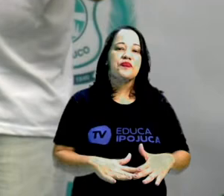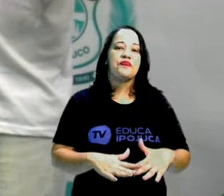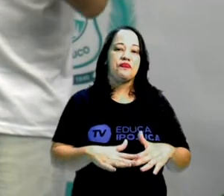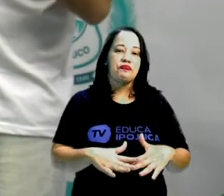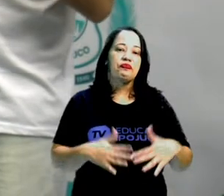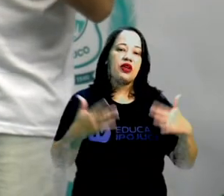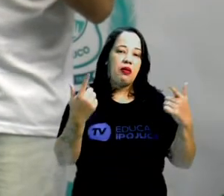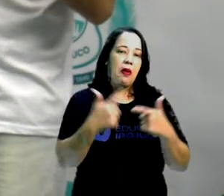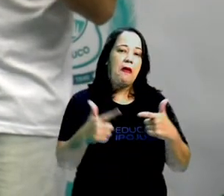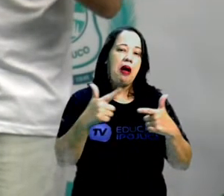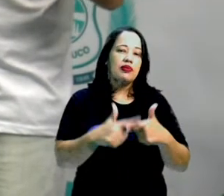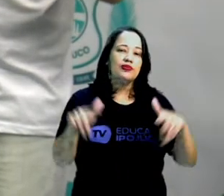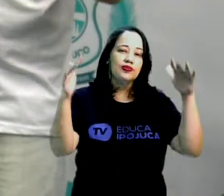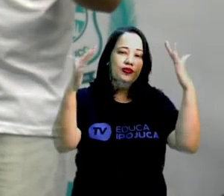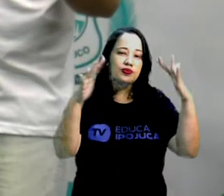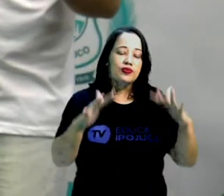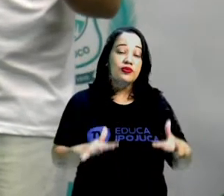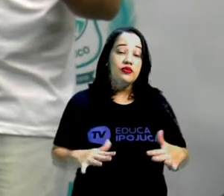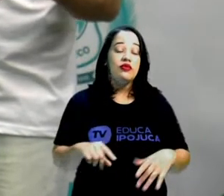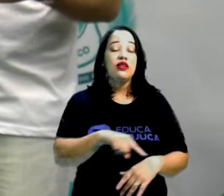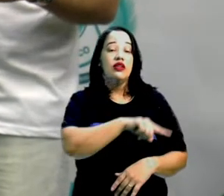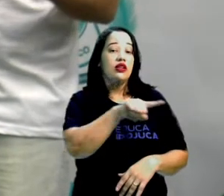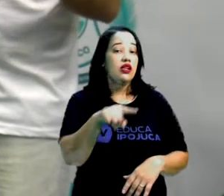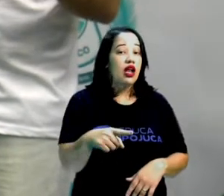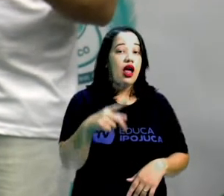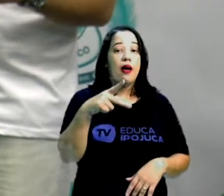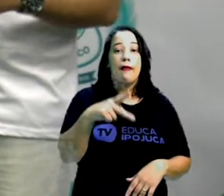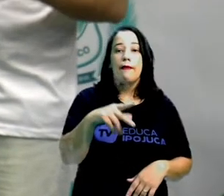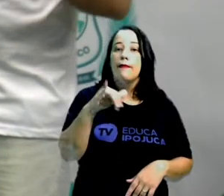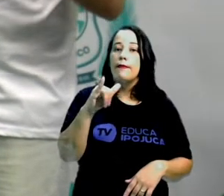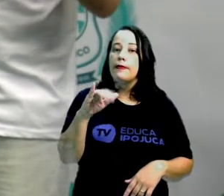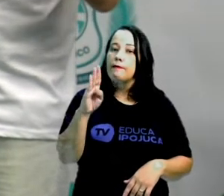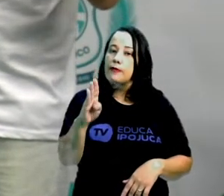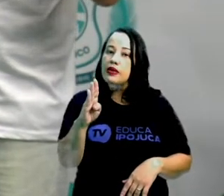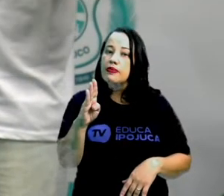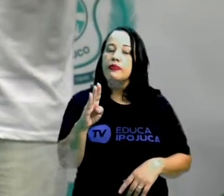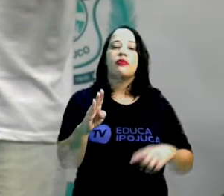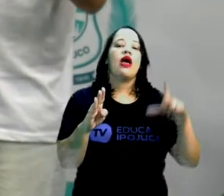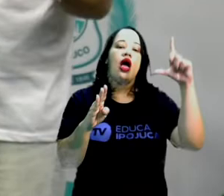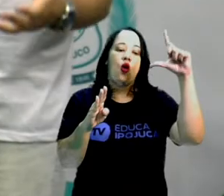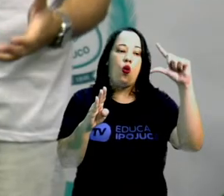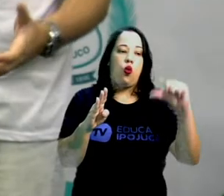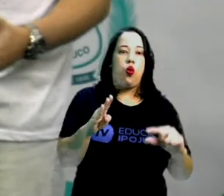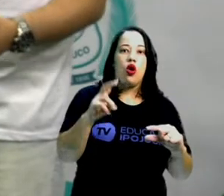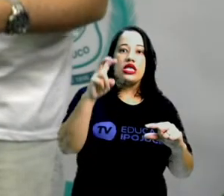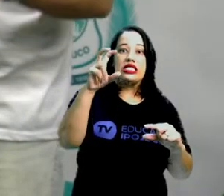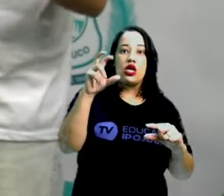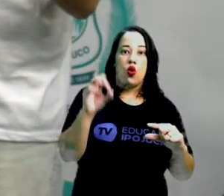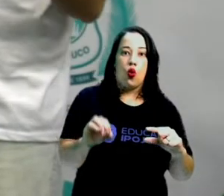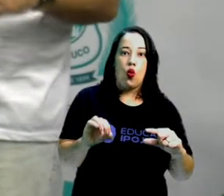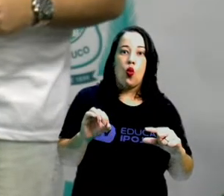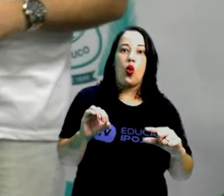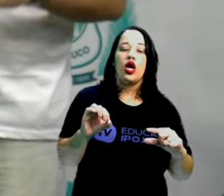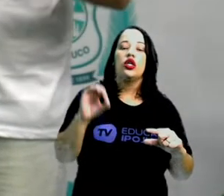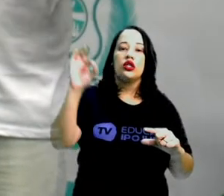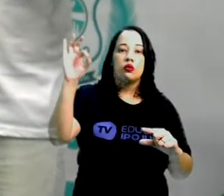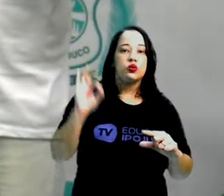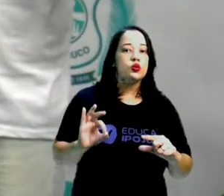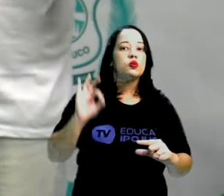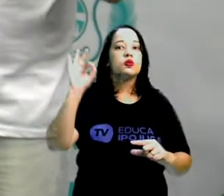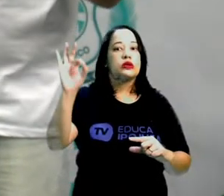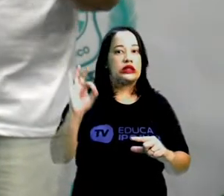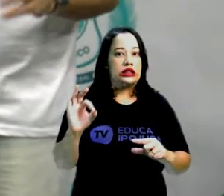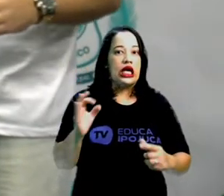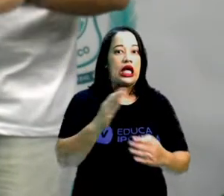certo? E o PIB dos Estados Unidos ele vai cair em aproximadamente 50%. O desemprego vai para